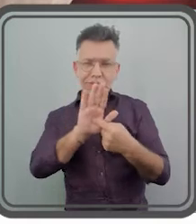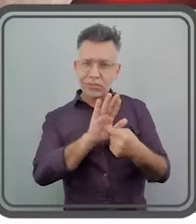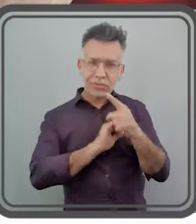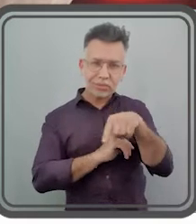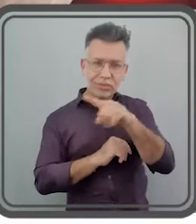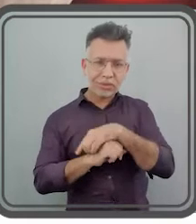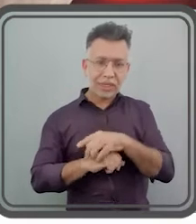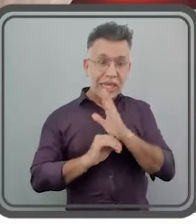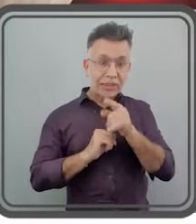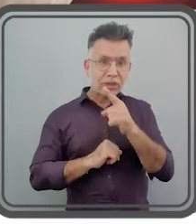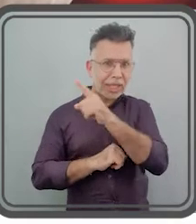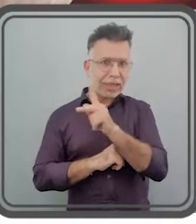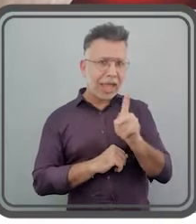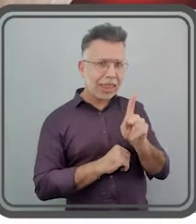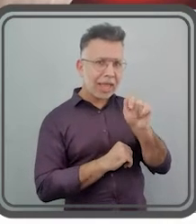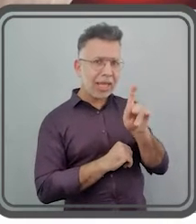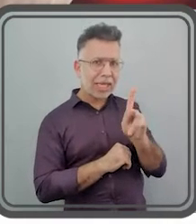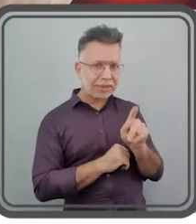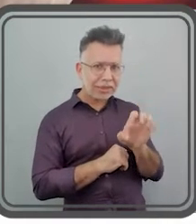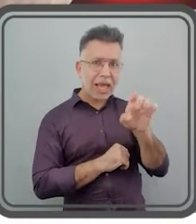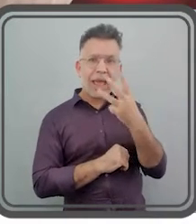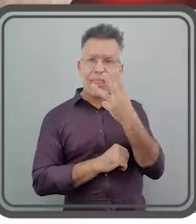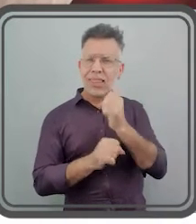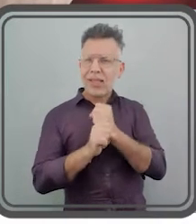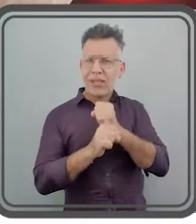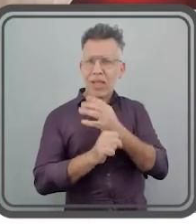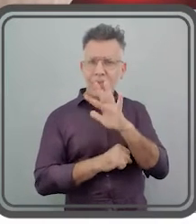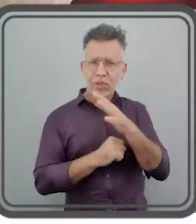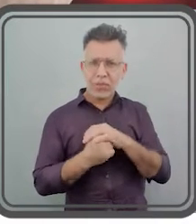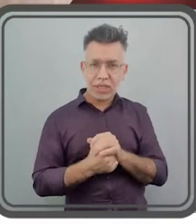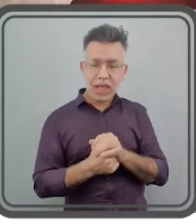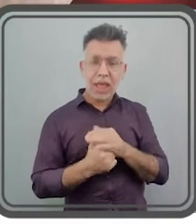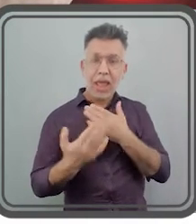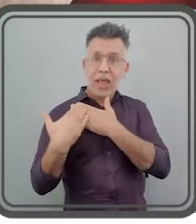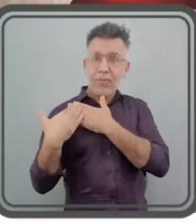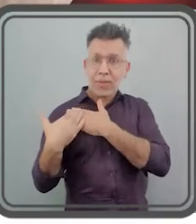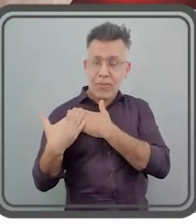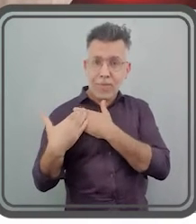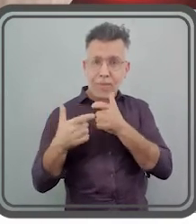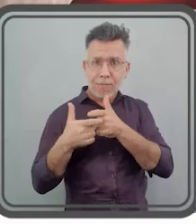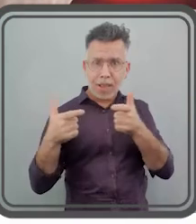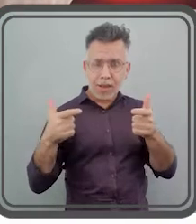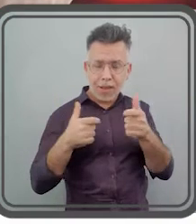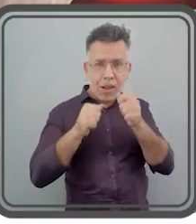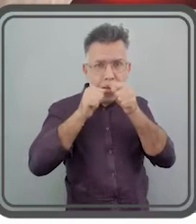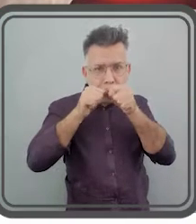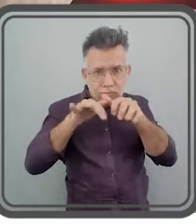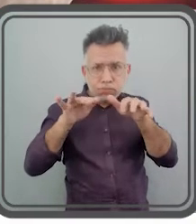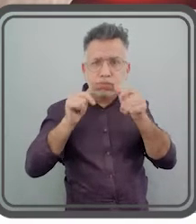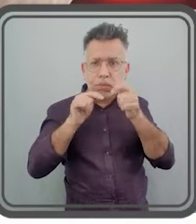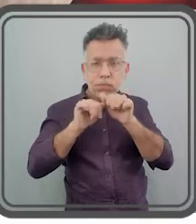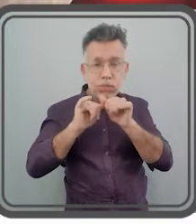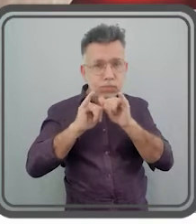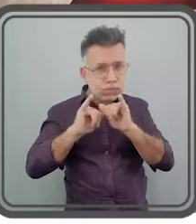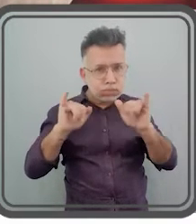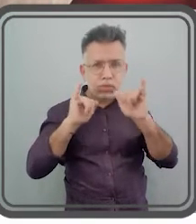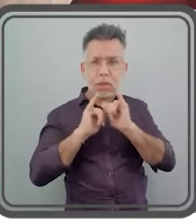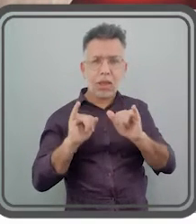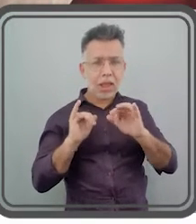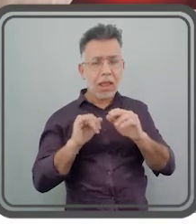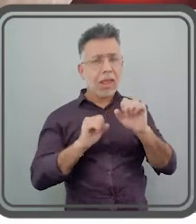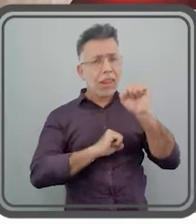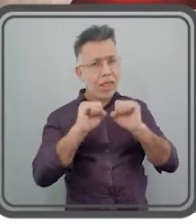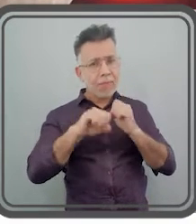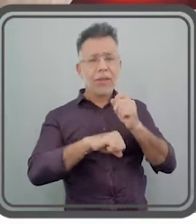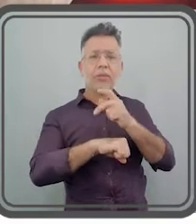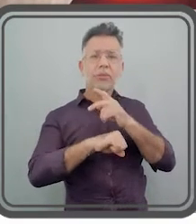apresentar ele para vocês ele já tá lá na Caraca três anos mais ou menos três anos responsável por ampliar a visibilidade da empresa as partes de todo o